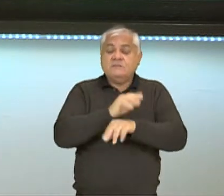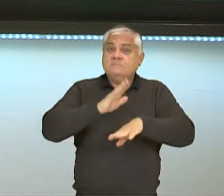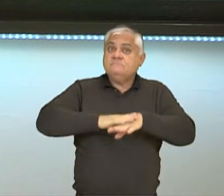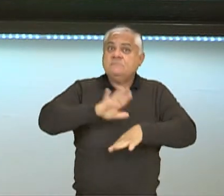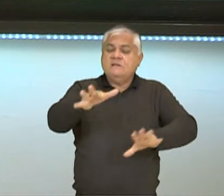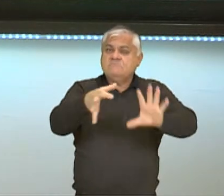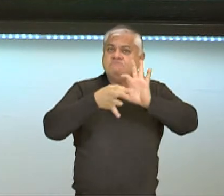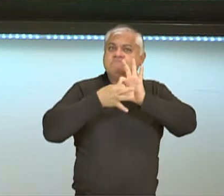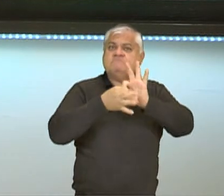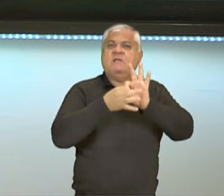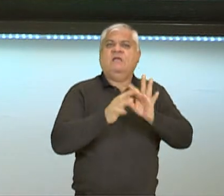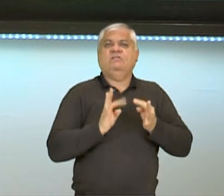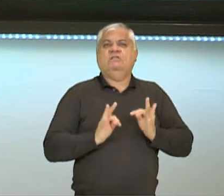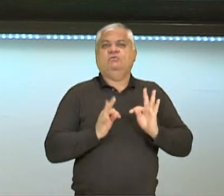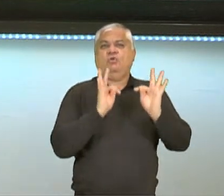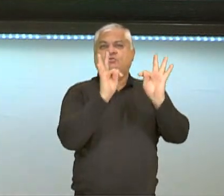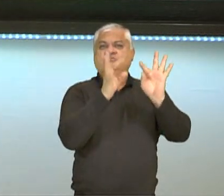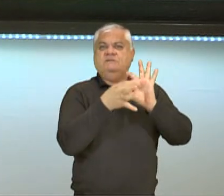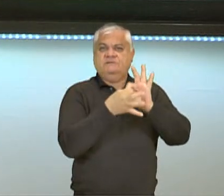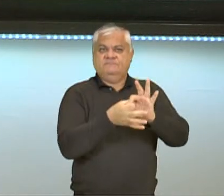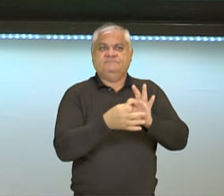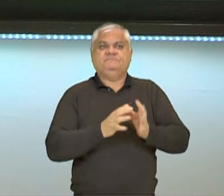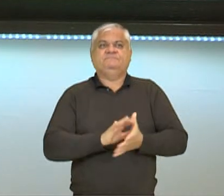mais ligadas a eles.